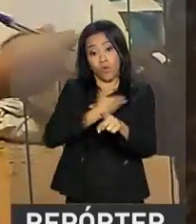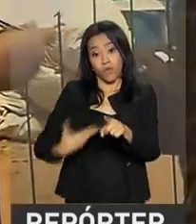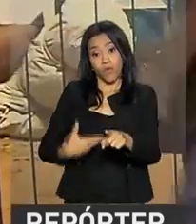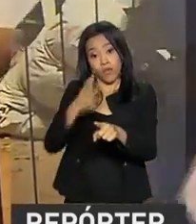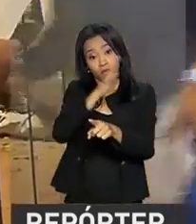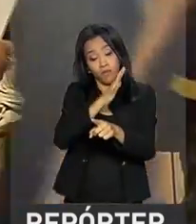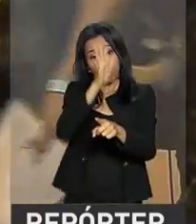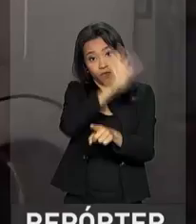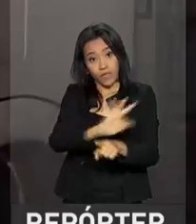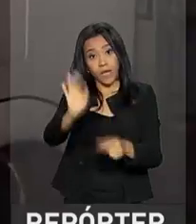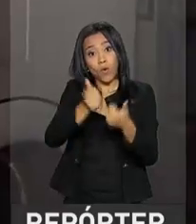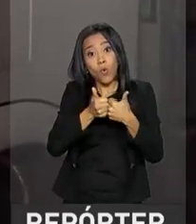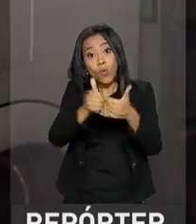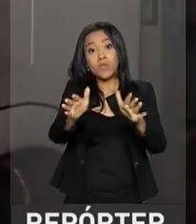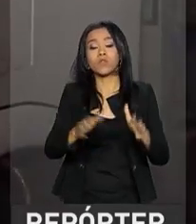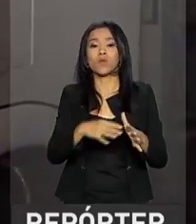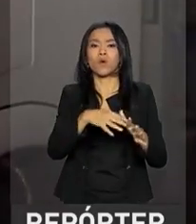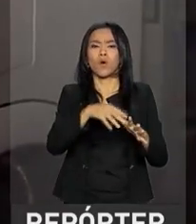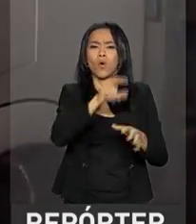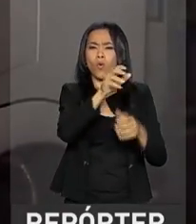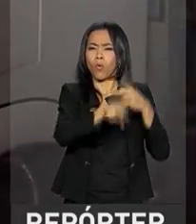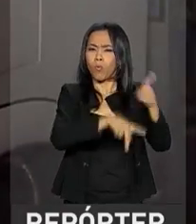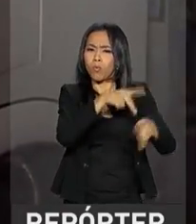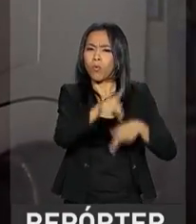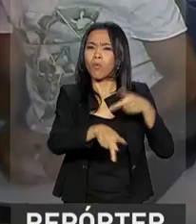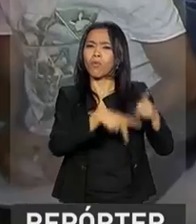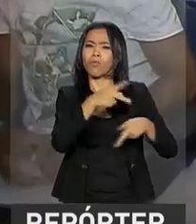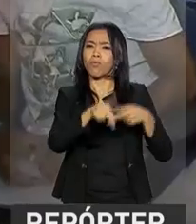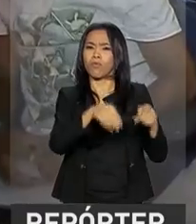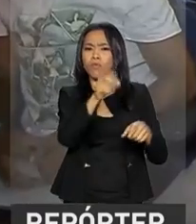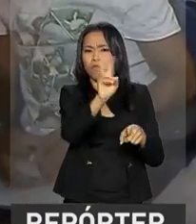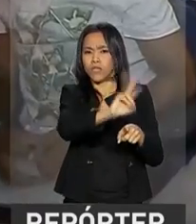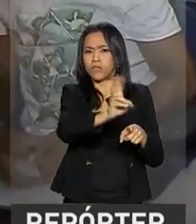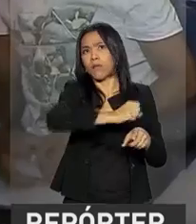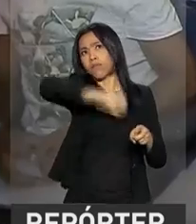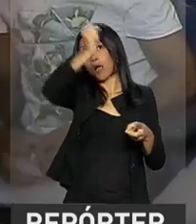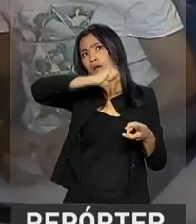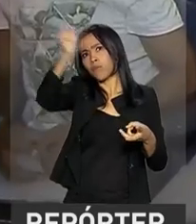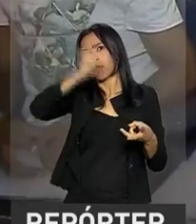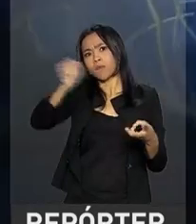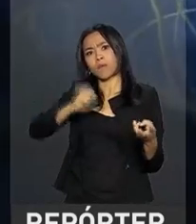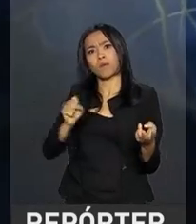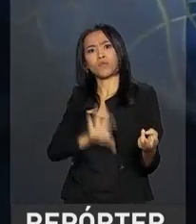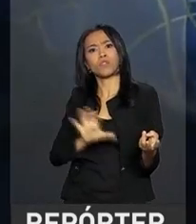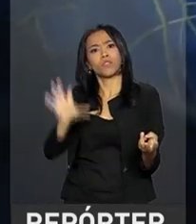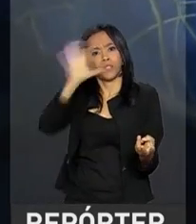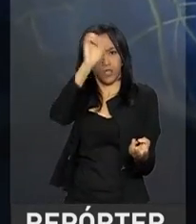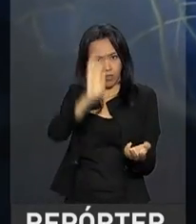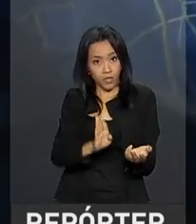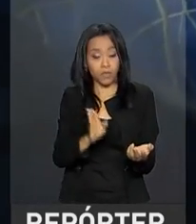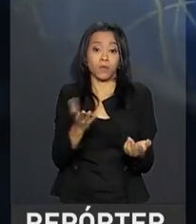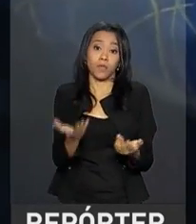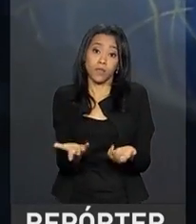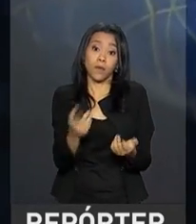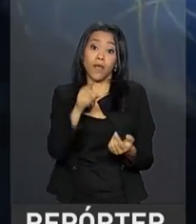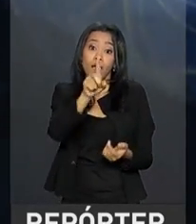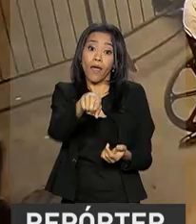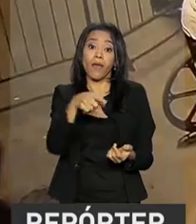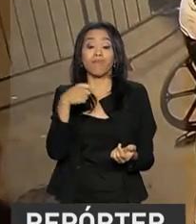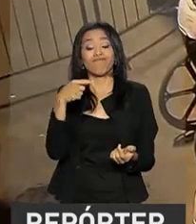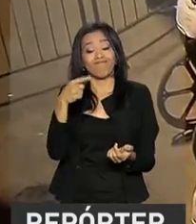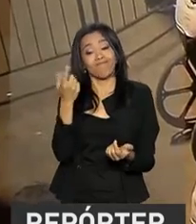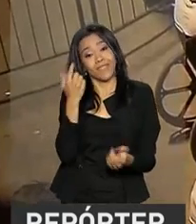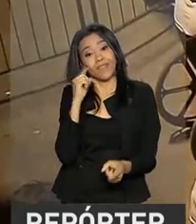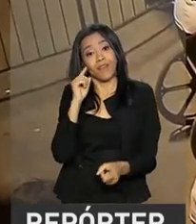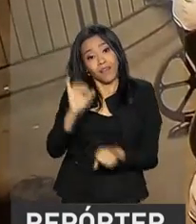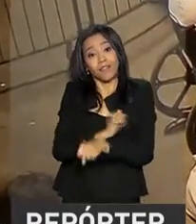de interiorização, ou seja, o envio de imigrantes para outros estados do país. A alternativa foi a encontrada